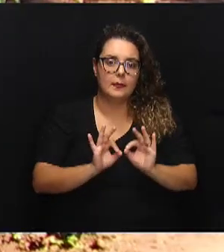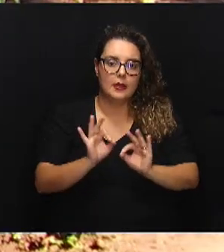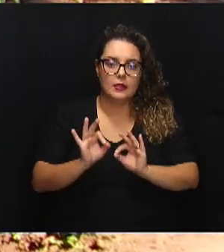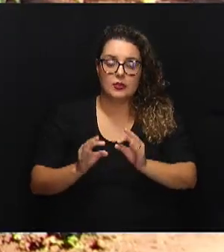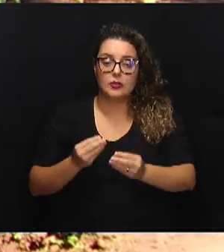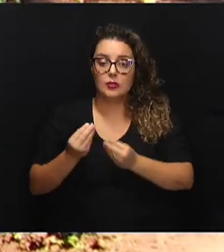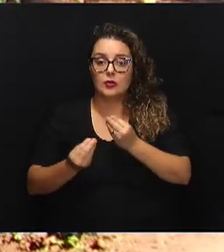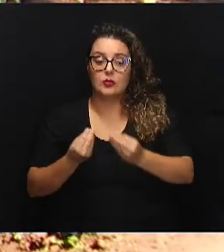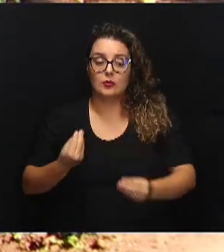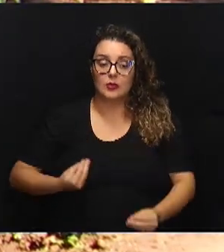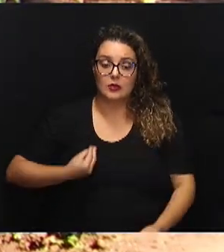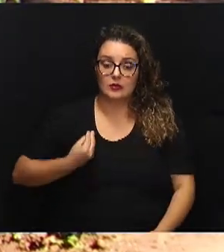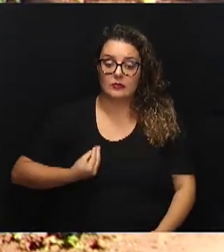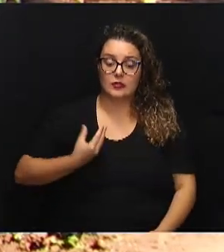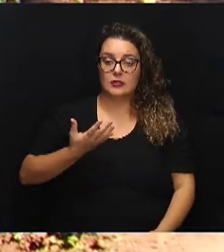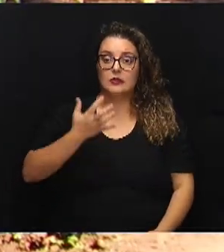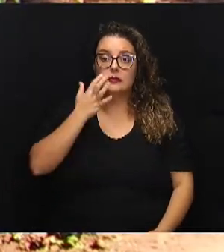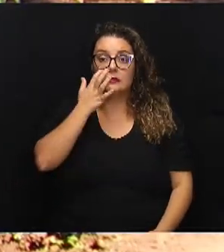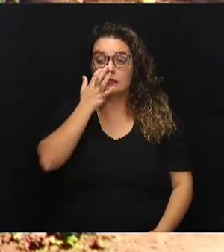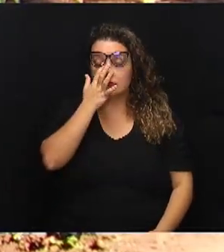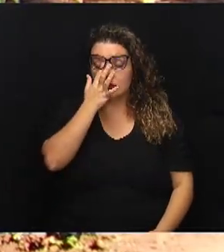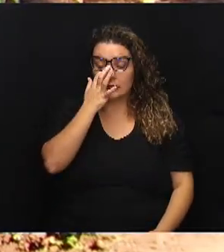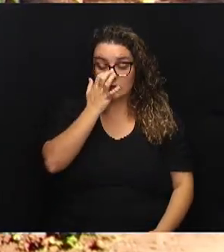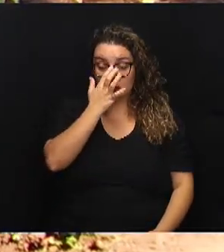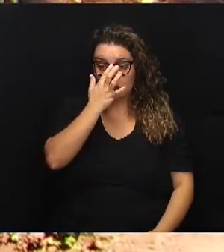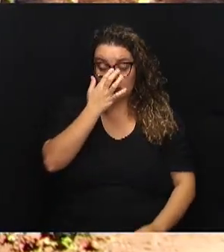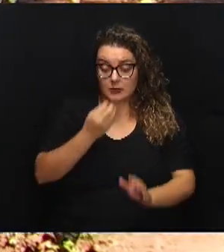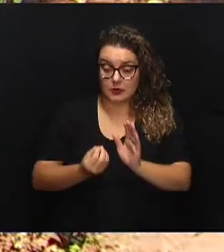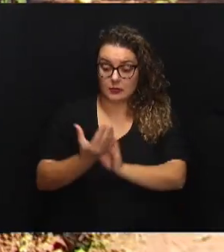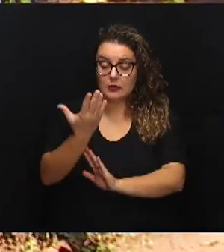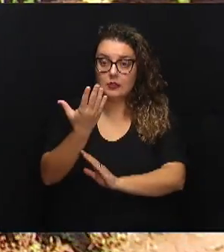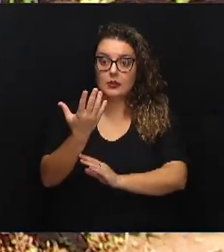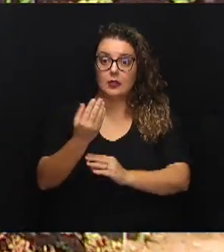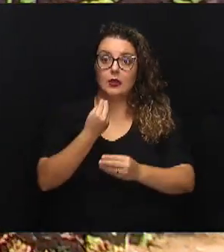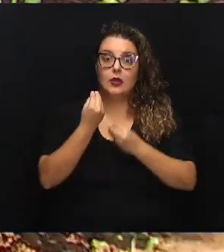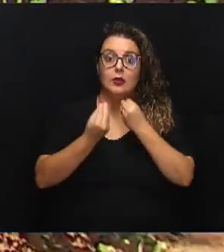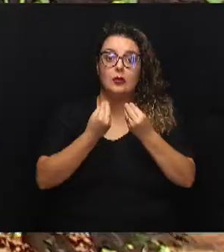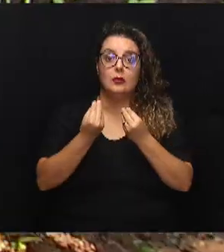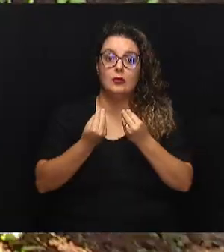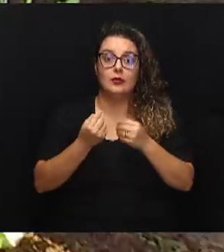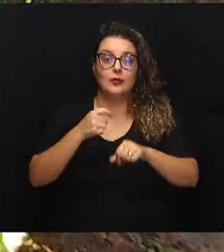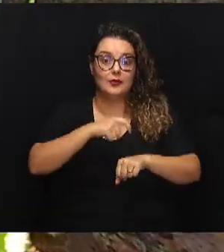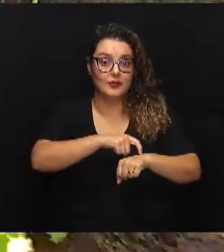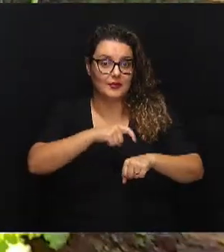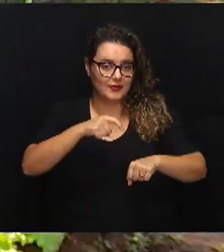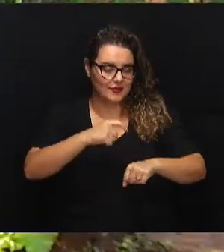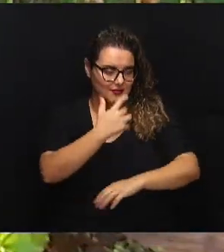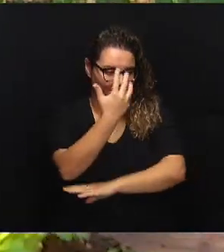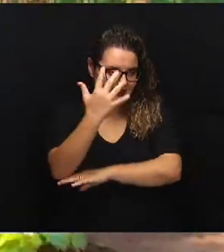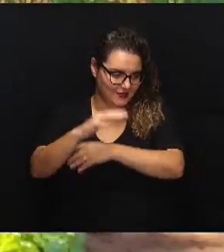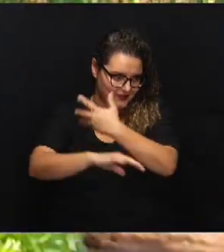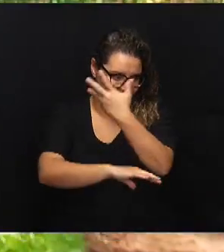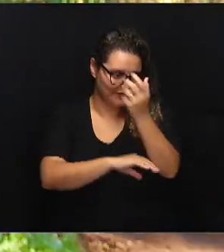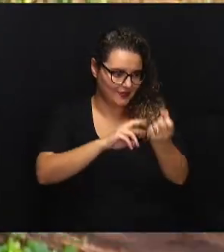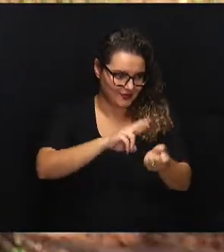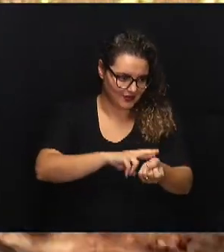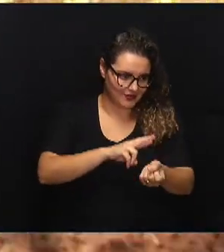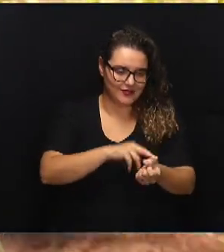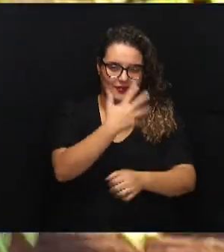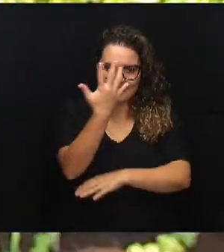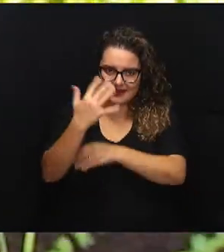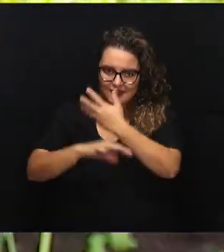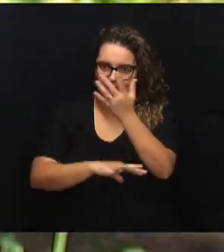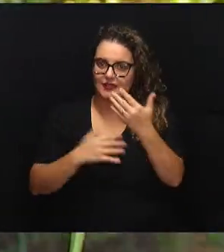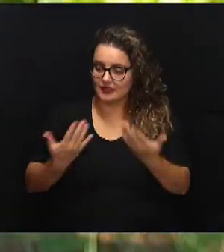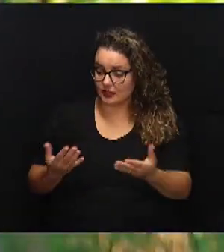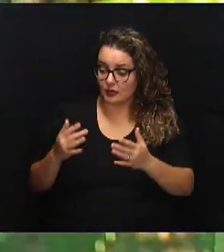a vida nasce, como ela floresce. No tempo da natureza. Isso, no tempo da natureza. Então o